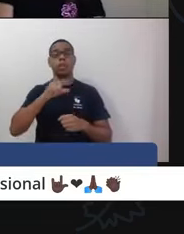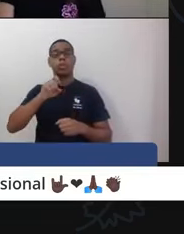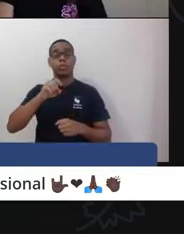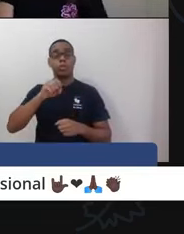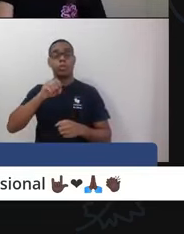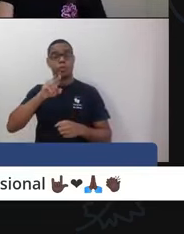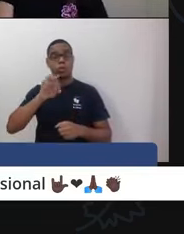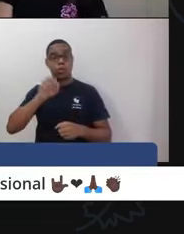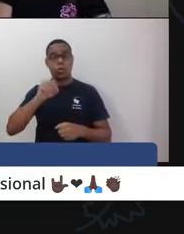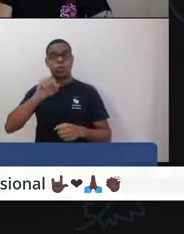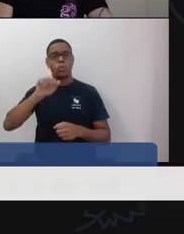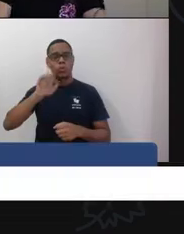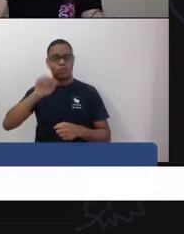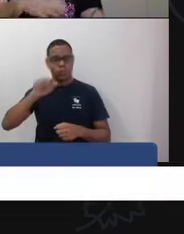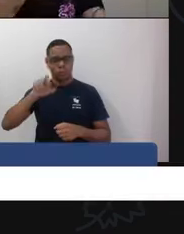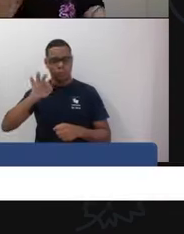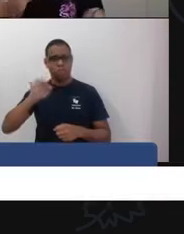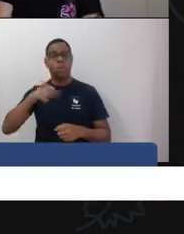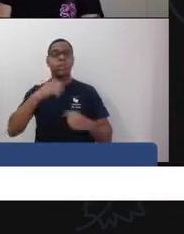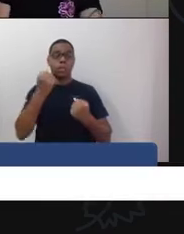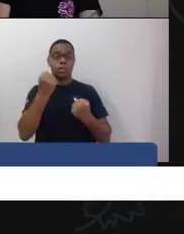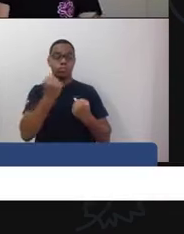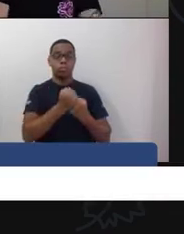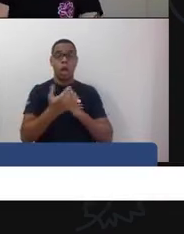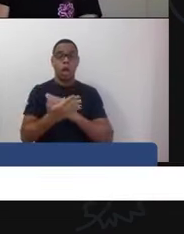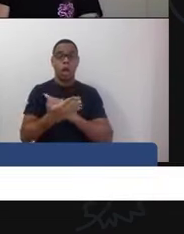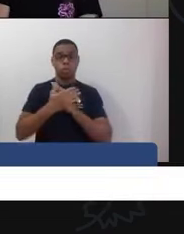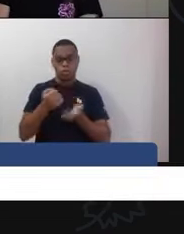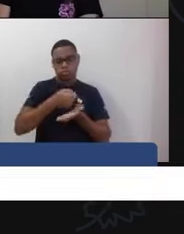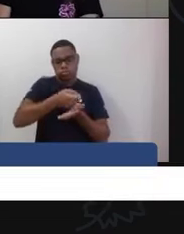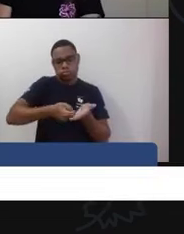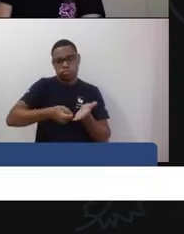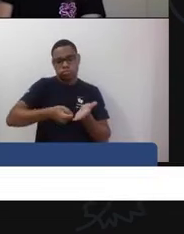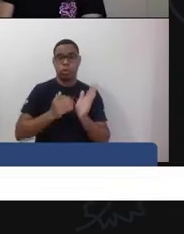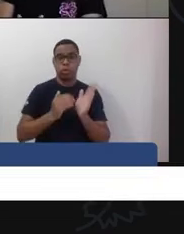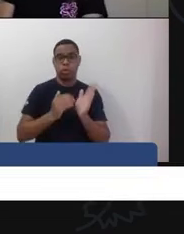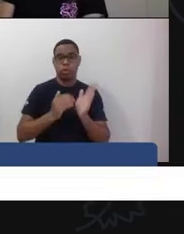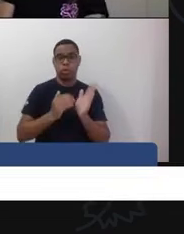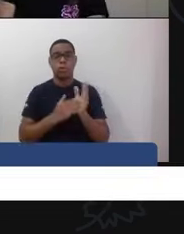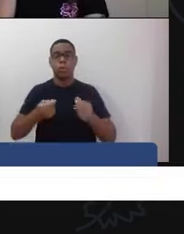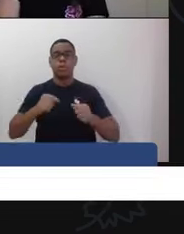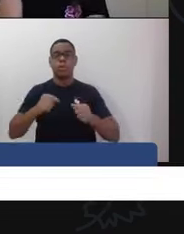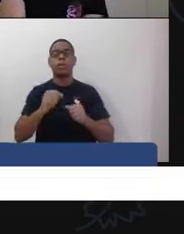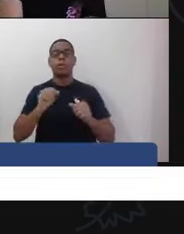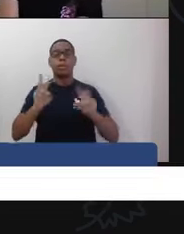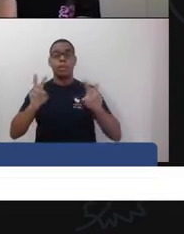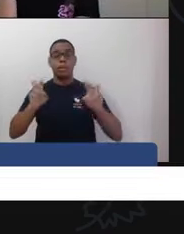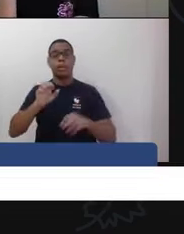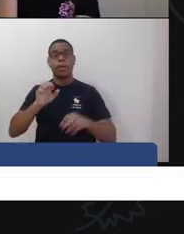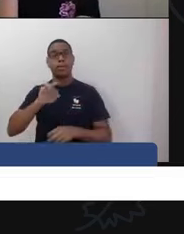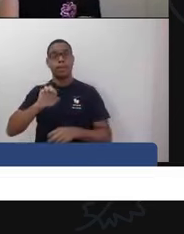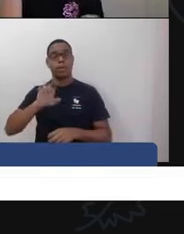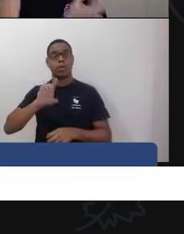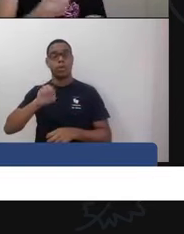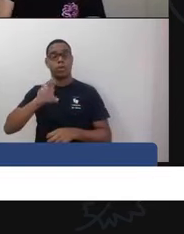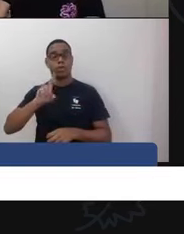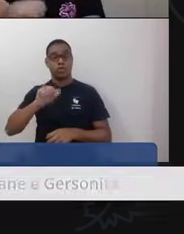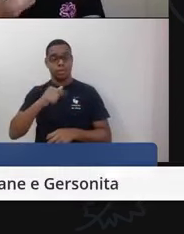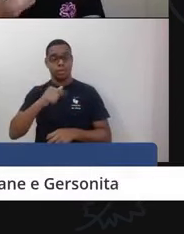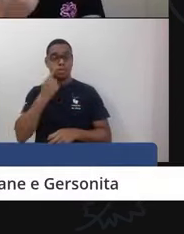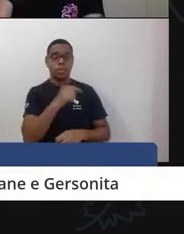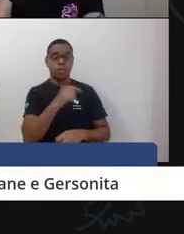grande mentor na minha vida e me ajudou a escrever o propósito do Entre Rodas. E o Adelino chega e vamos